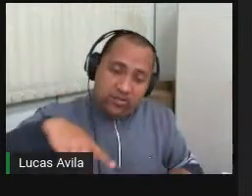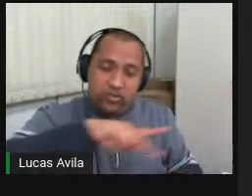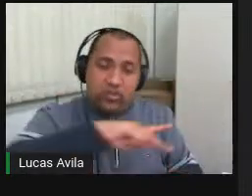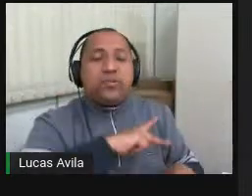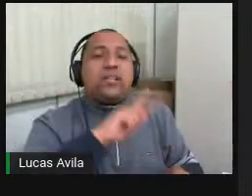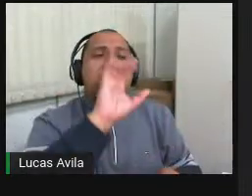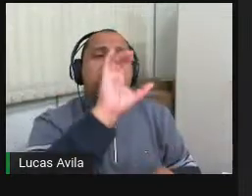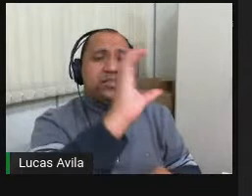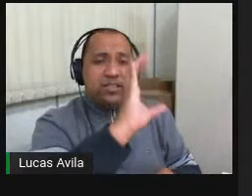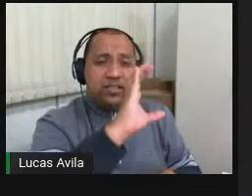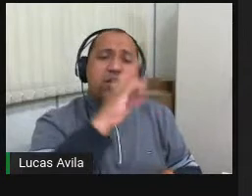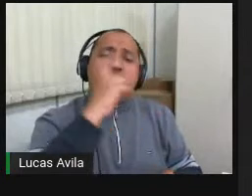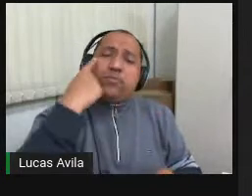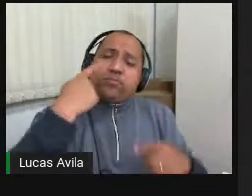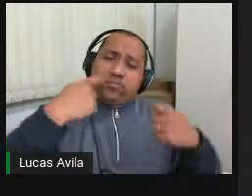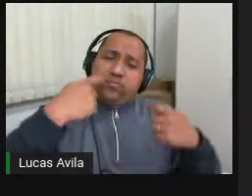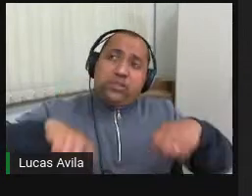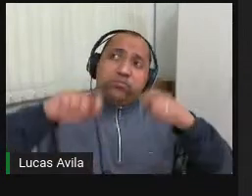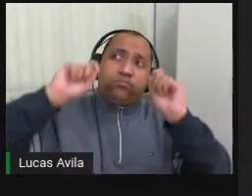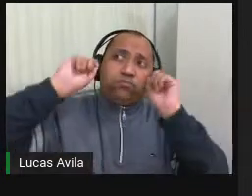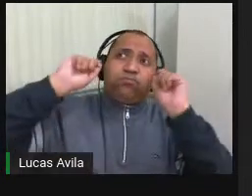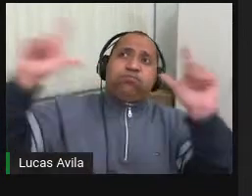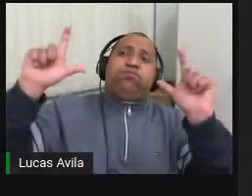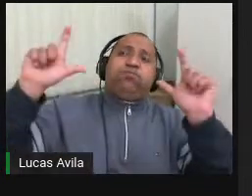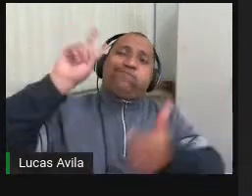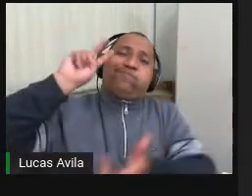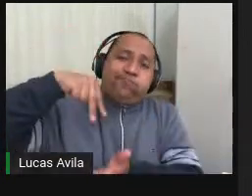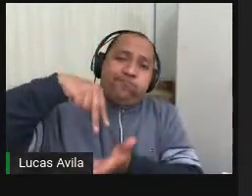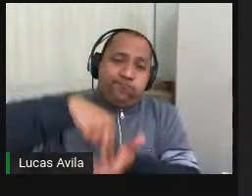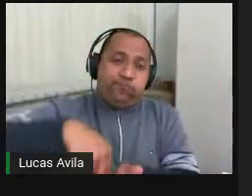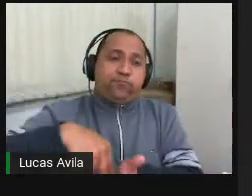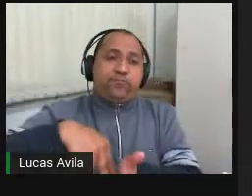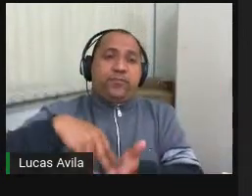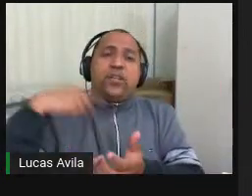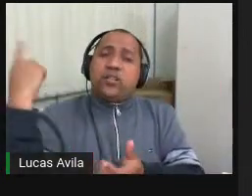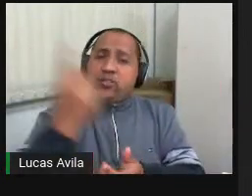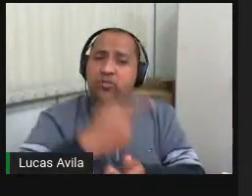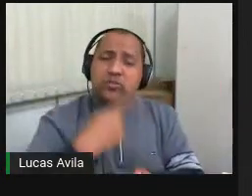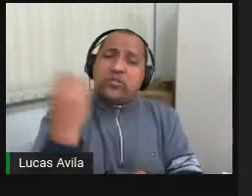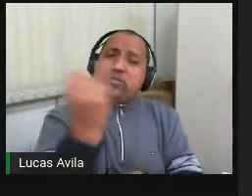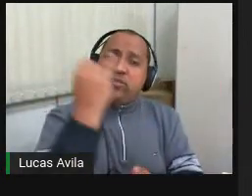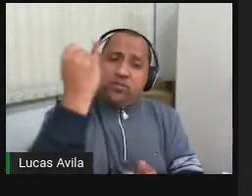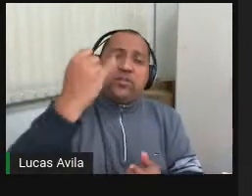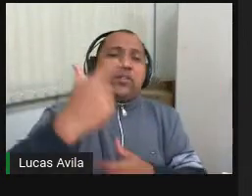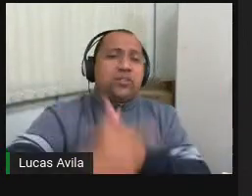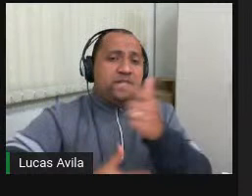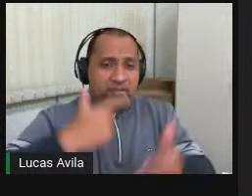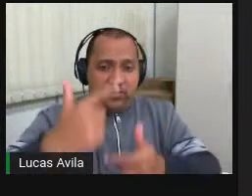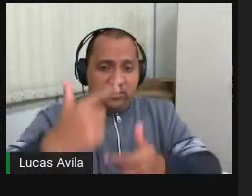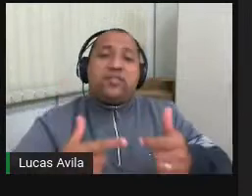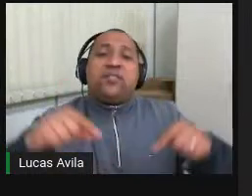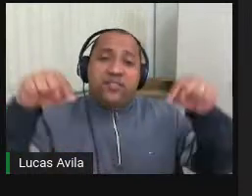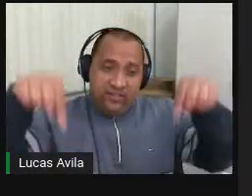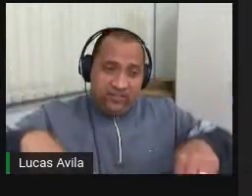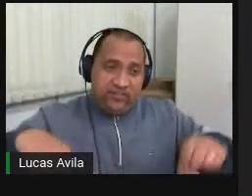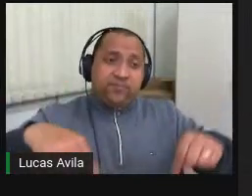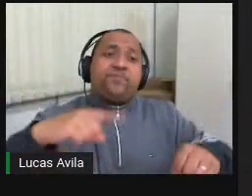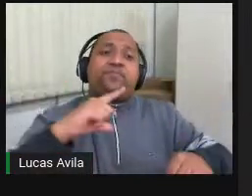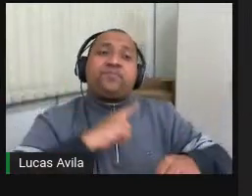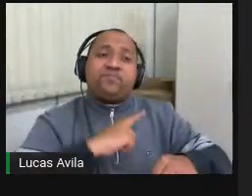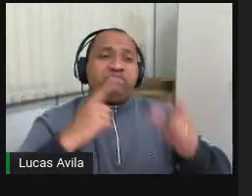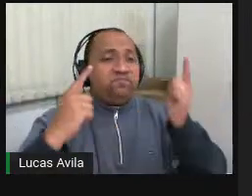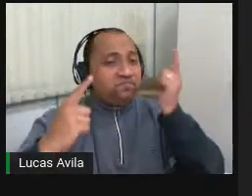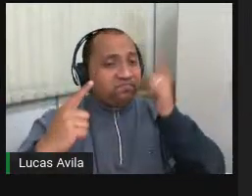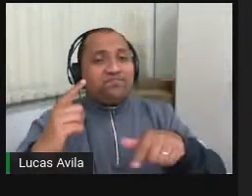ser vigilantes e estar atentos à magnitude de um ato como esse que estamos realizando